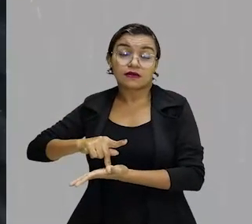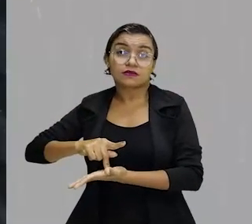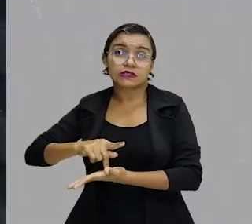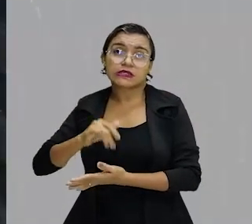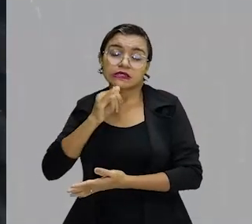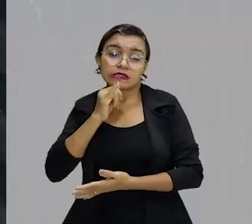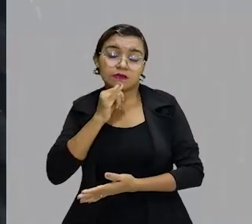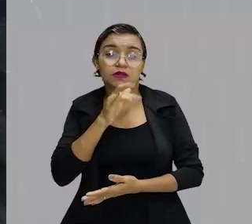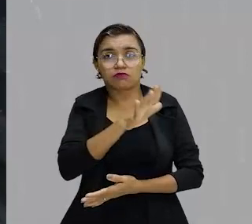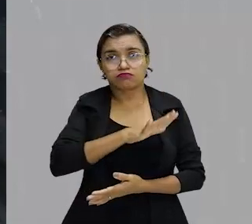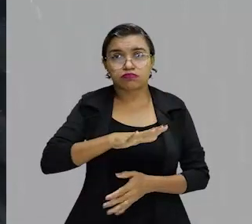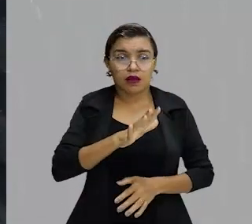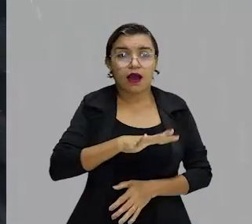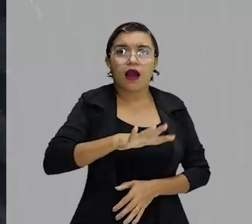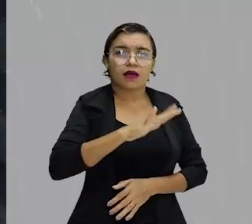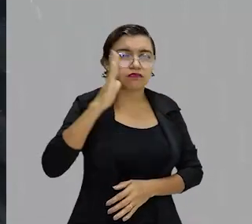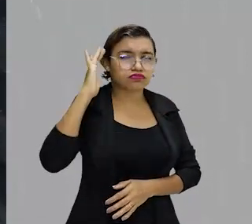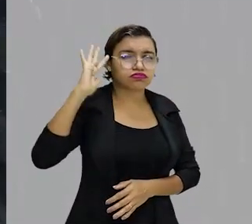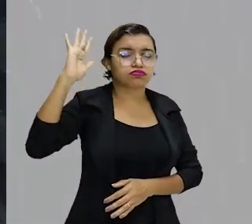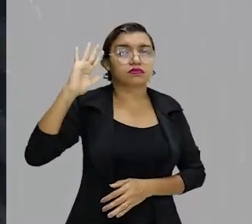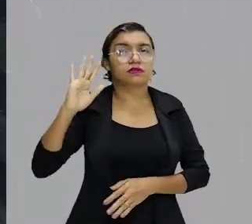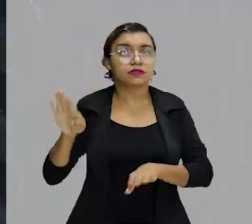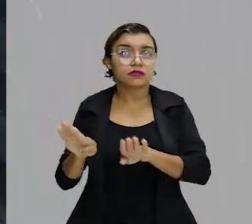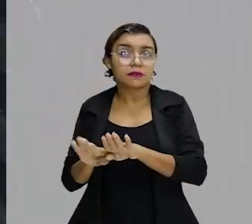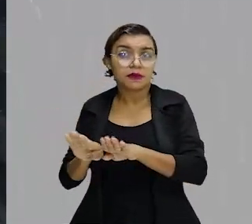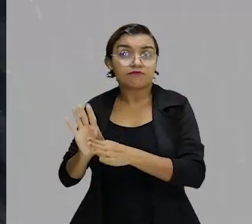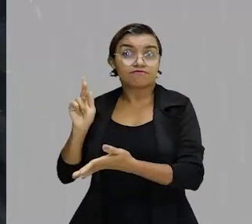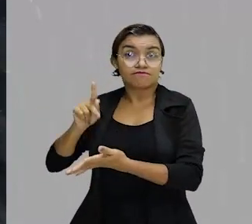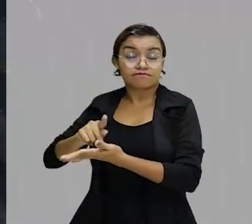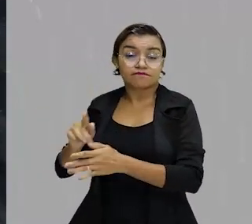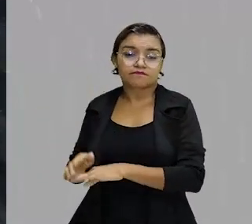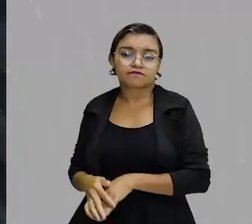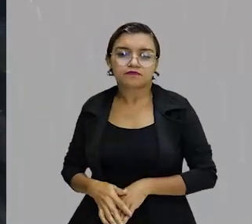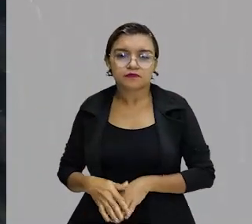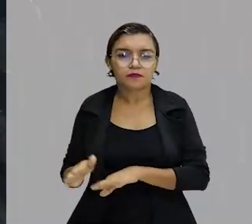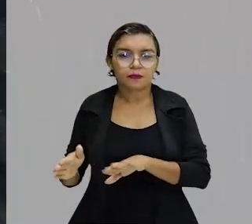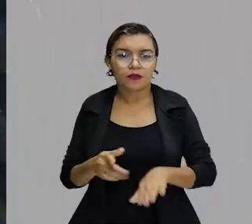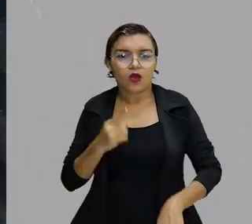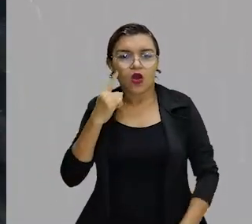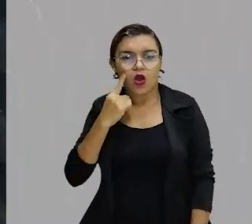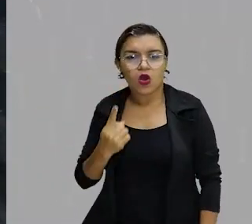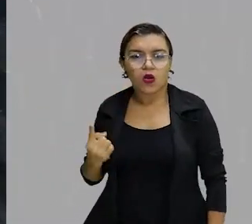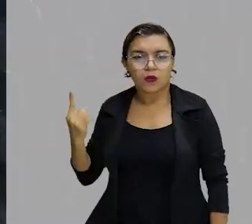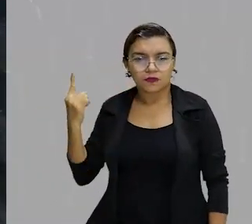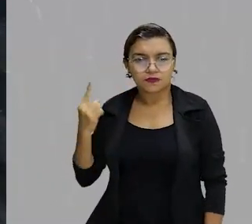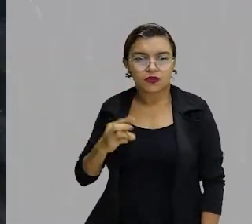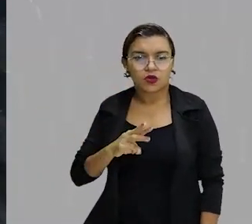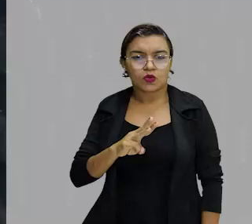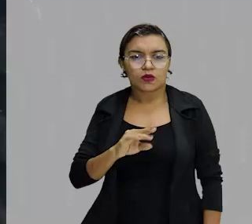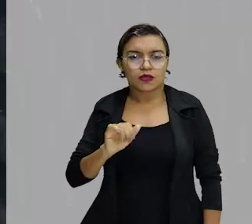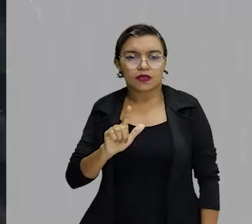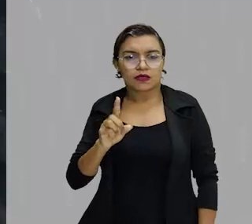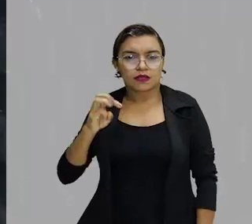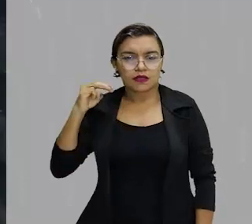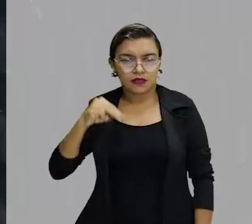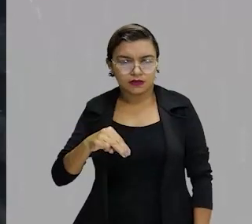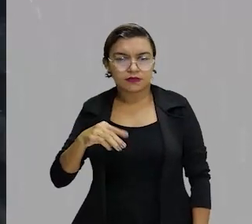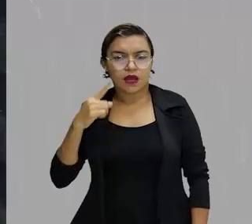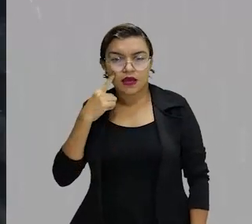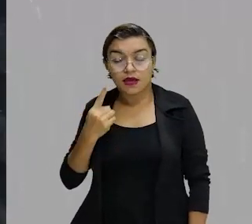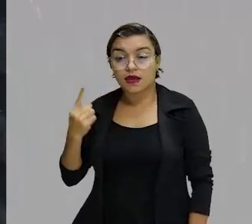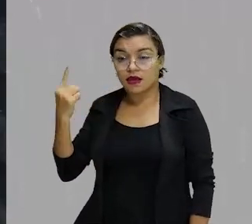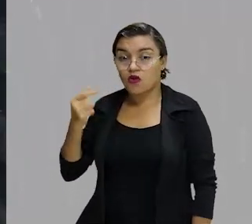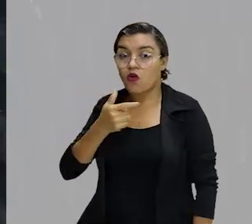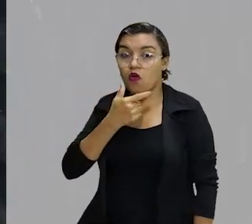elementos fantasiosos. Como eu mencionei, William Shakespeare foi o grande expoente desse período elisabetano. Ele foi um poeta inglês,